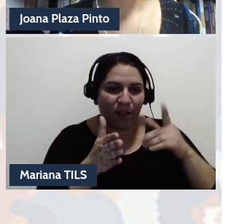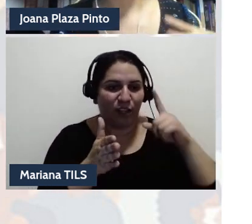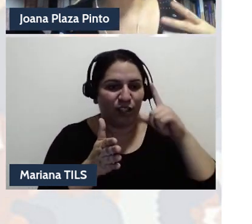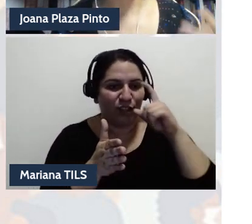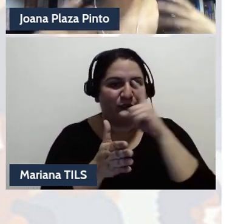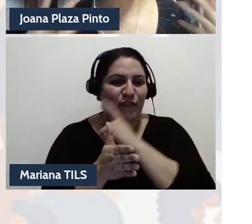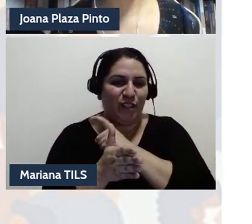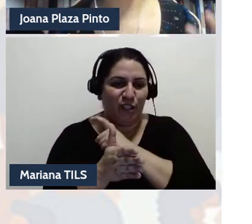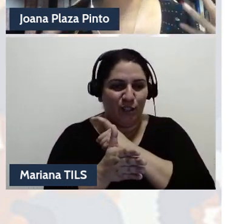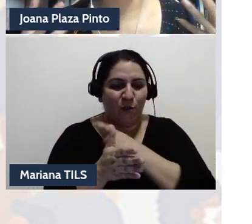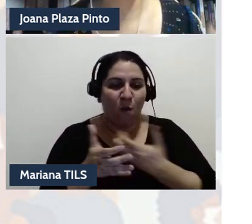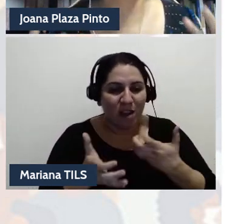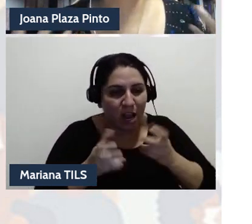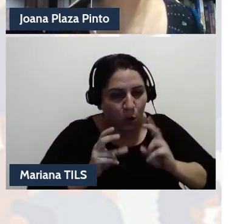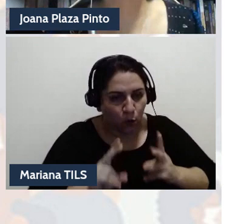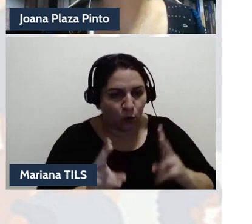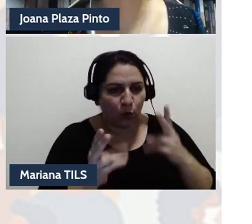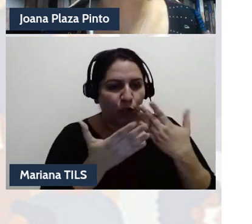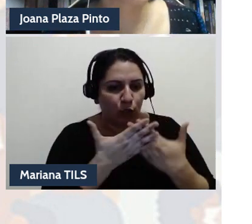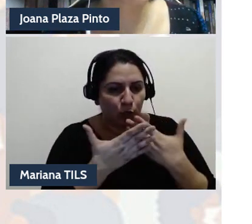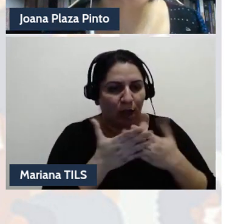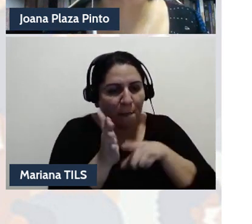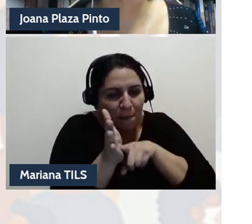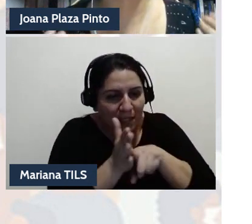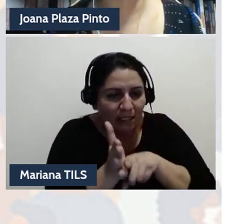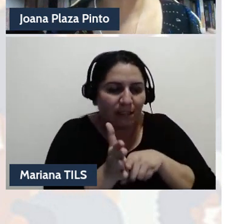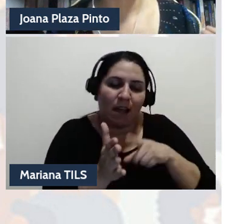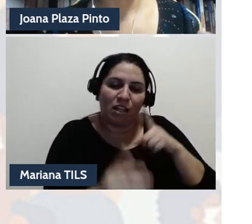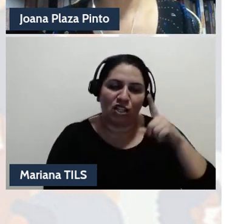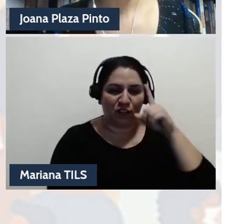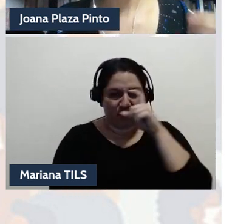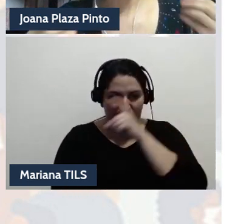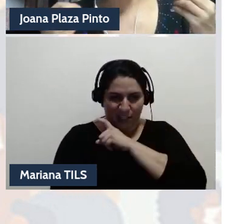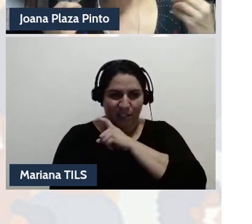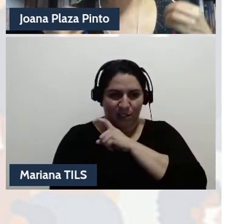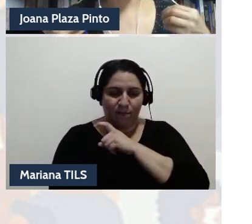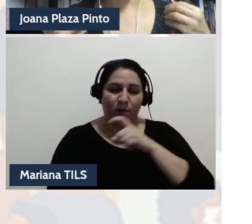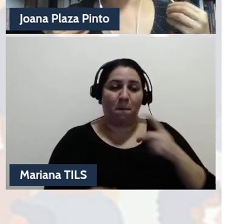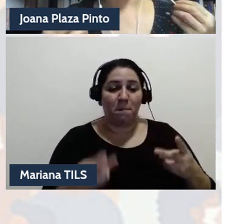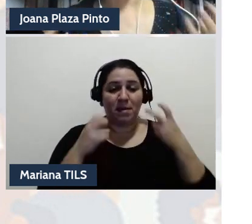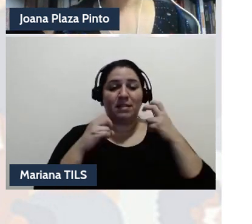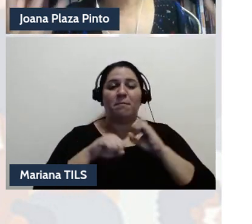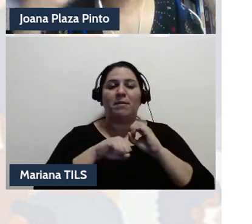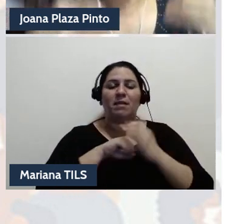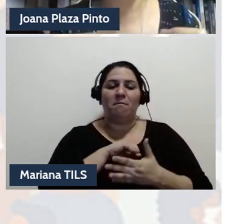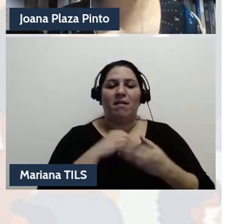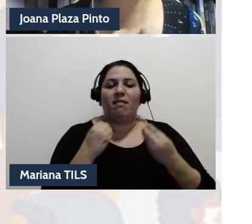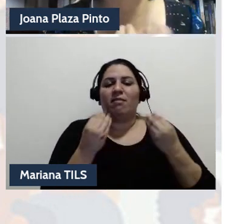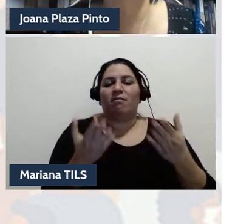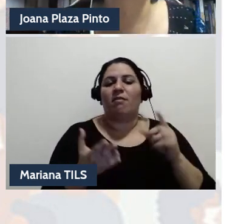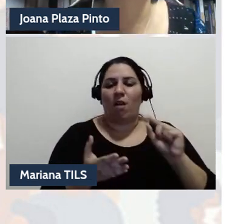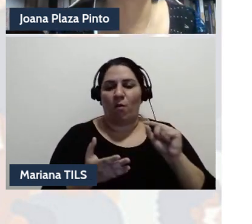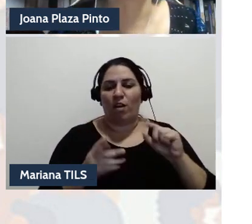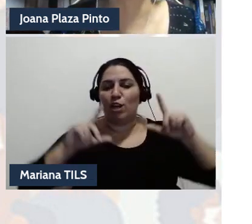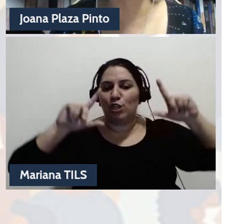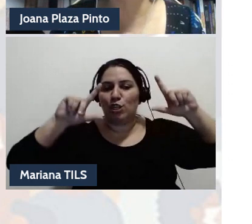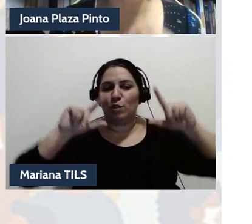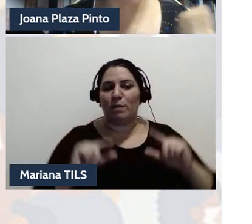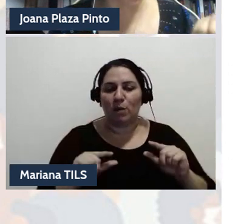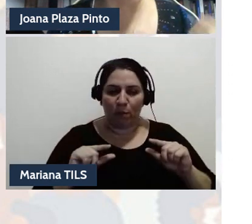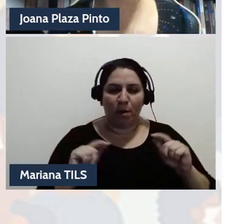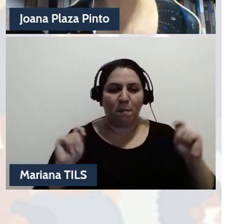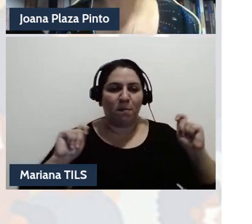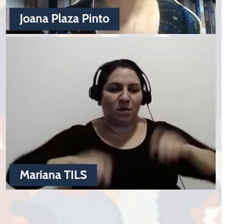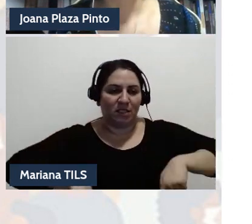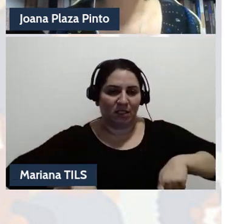Então, o que a pandemia parece ter feito nesse campo é regular, diminuir a possibilidade de